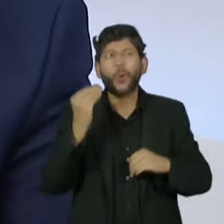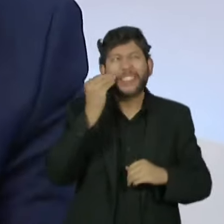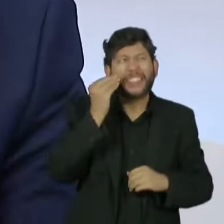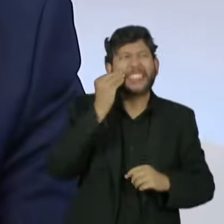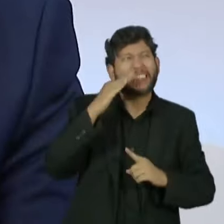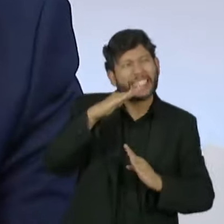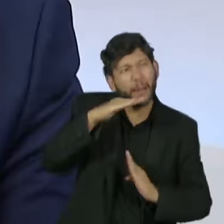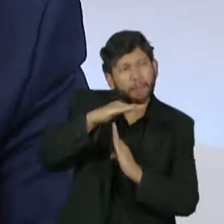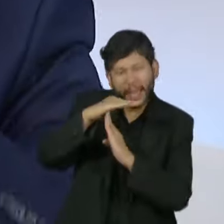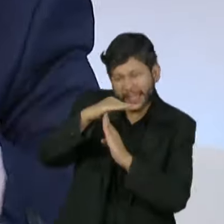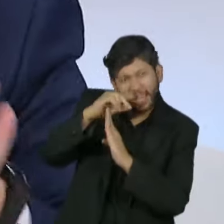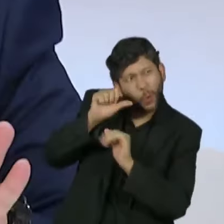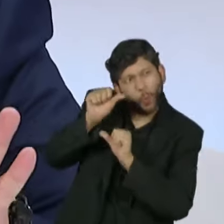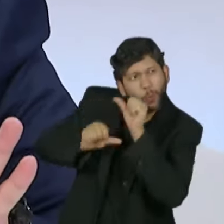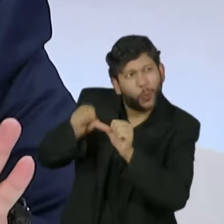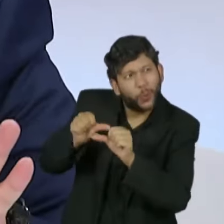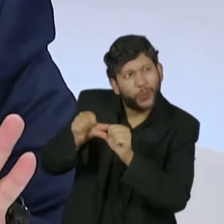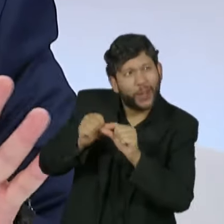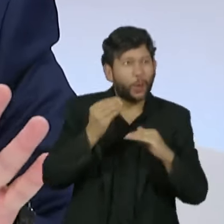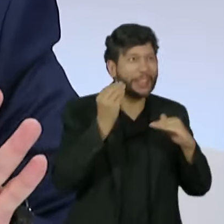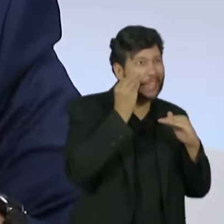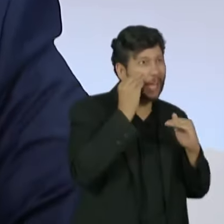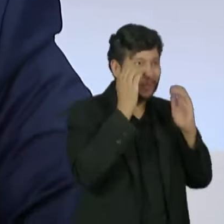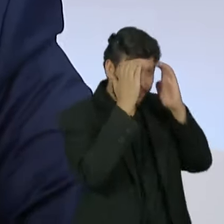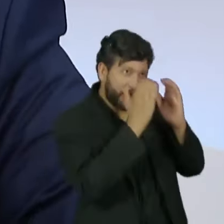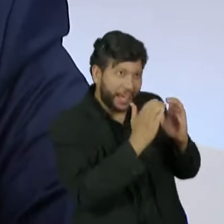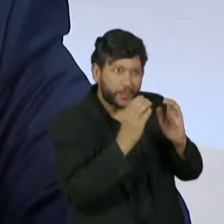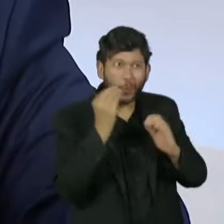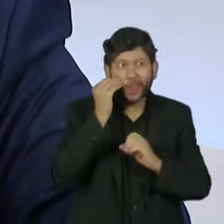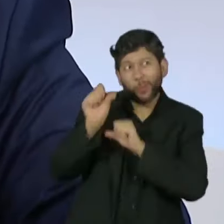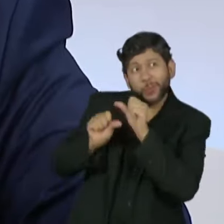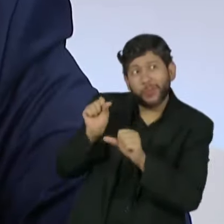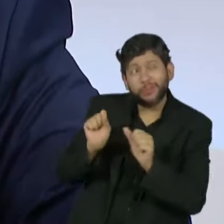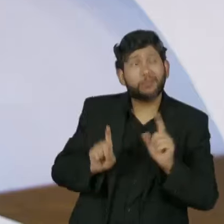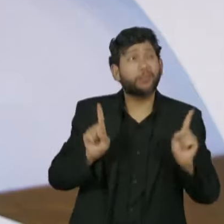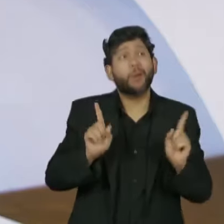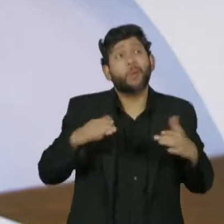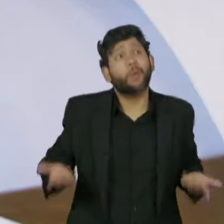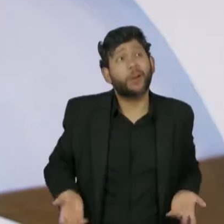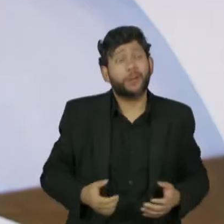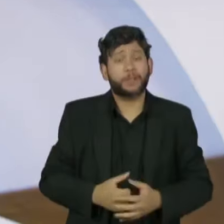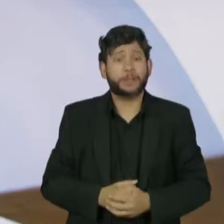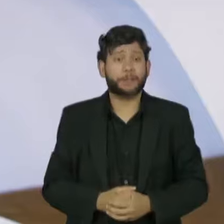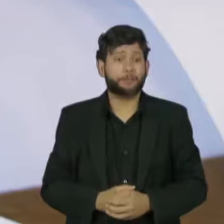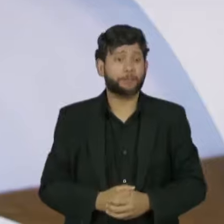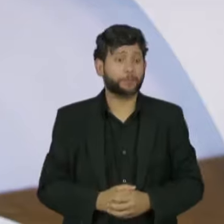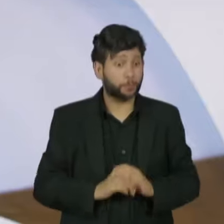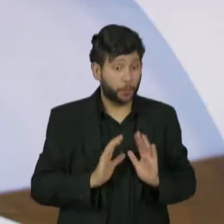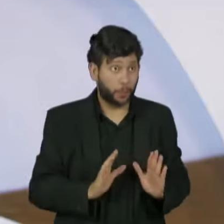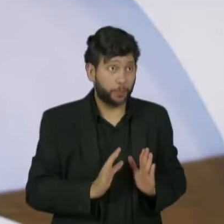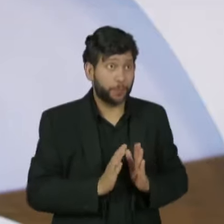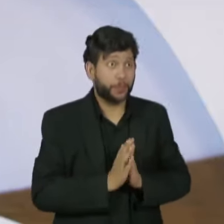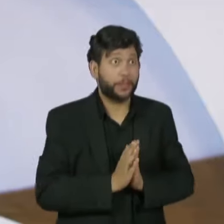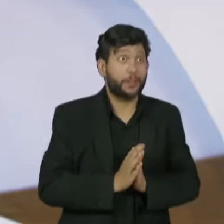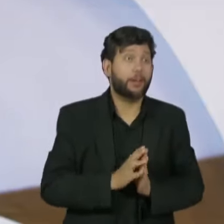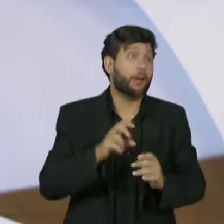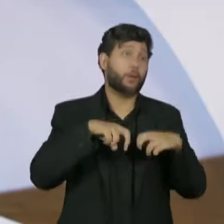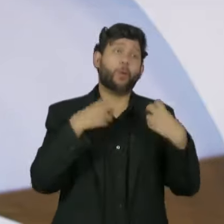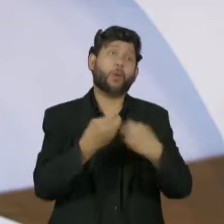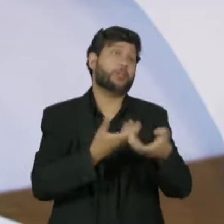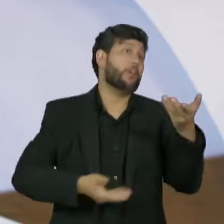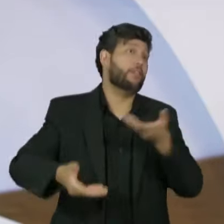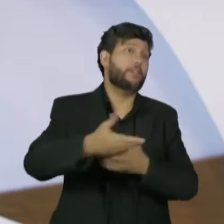meta mudando a meta, já que essas duas hipóteses estão na mesa? Olha, eu vou passar aqui o Roda Viva